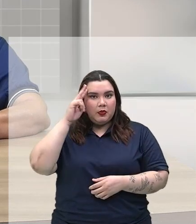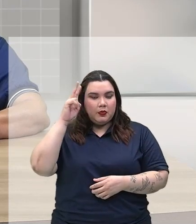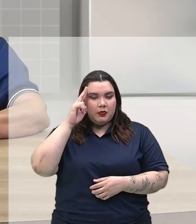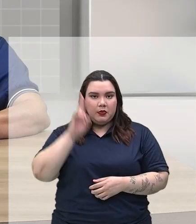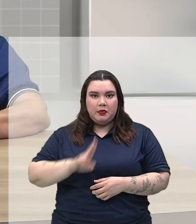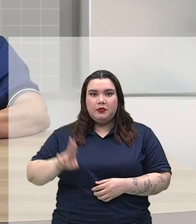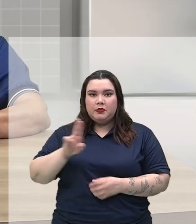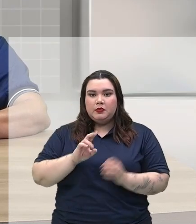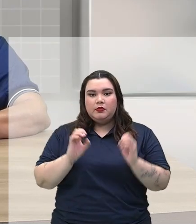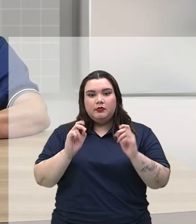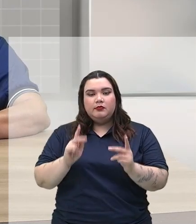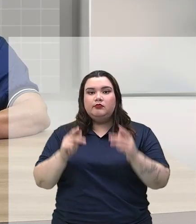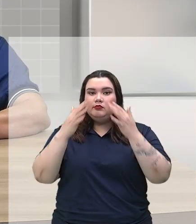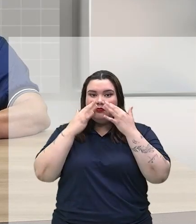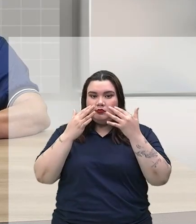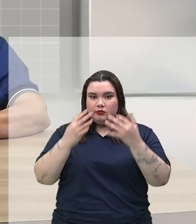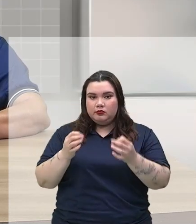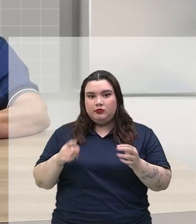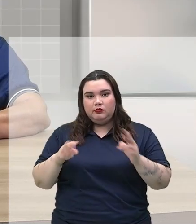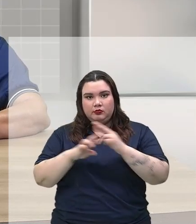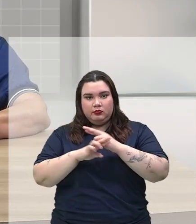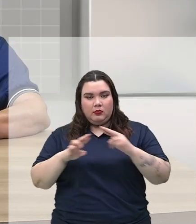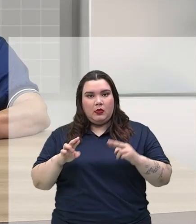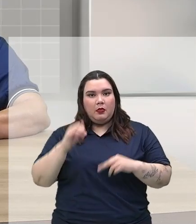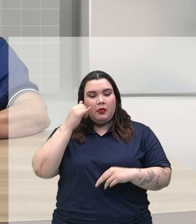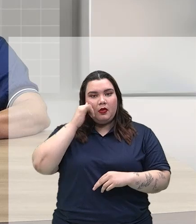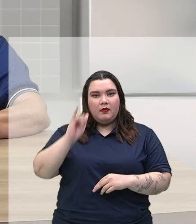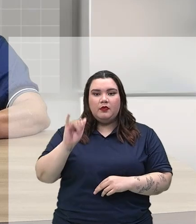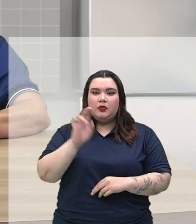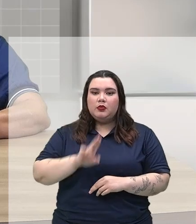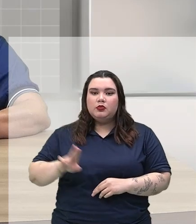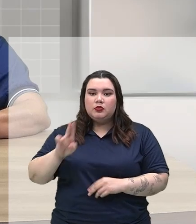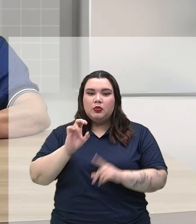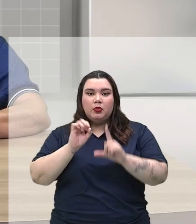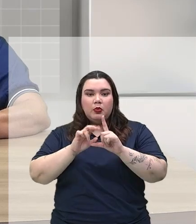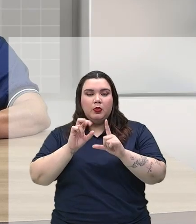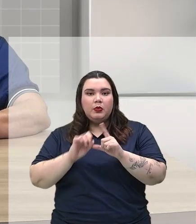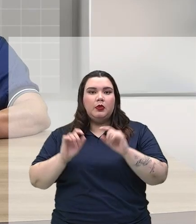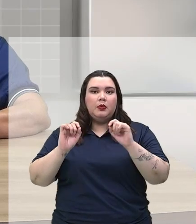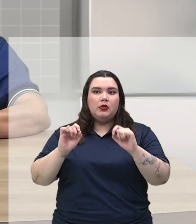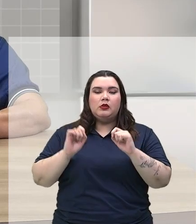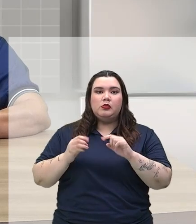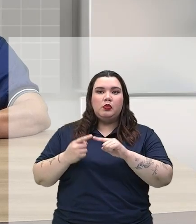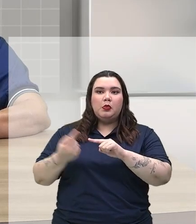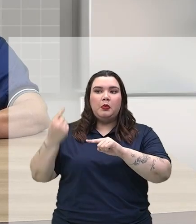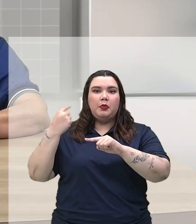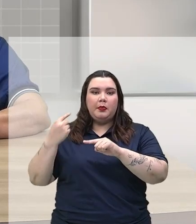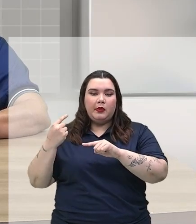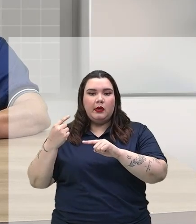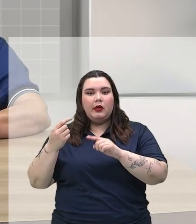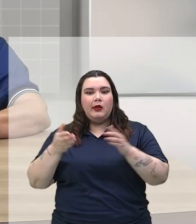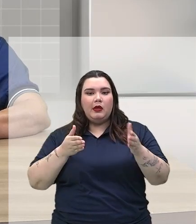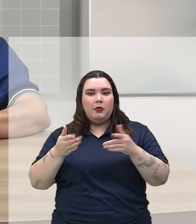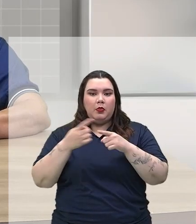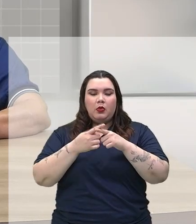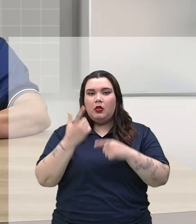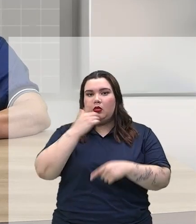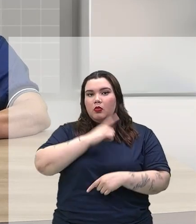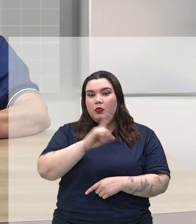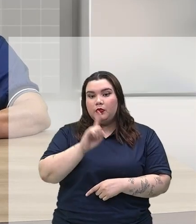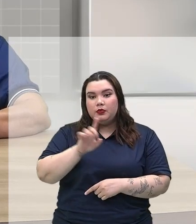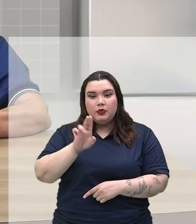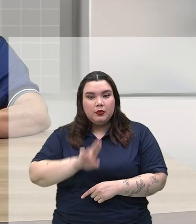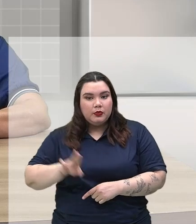fiquem atentos com relação a isso, para não utilizar login da etapa passada, porque vocês não vão ter acesso aos